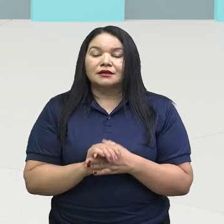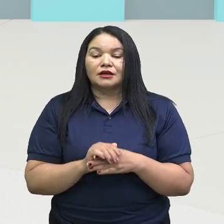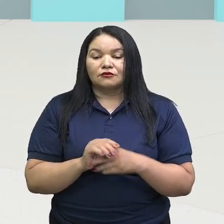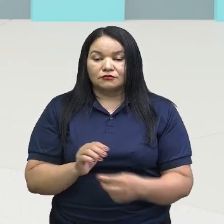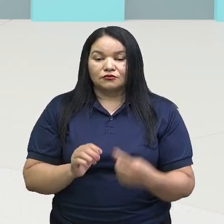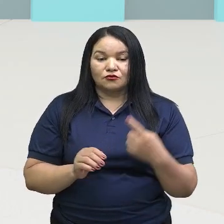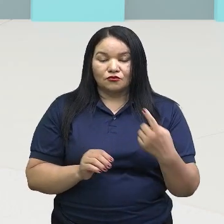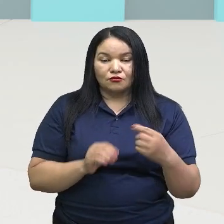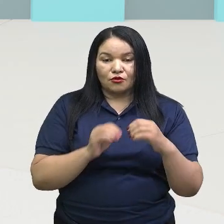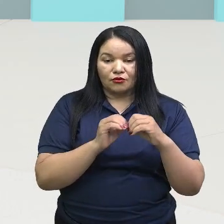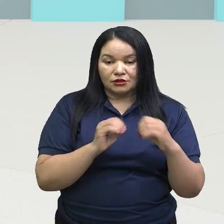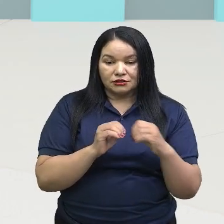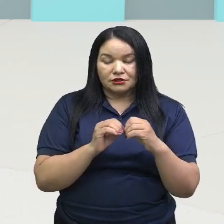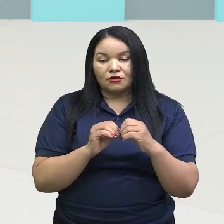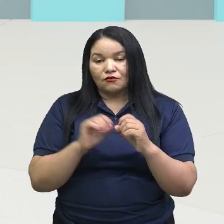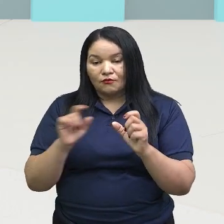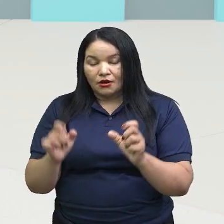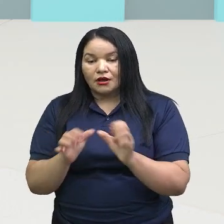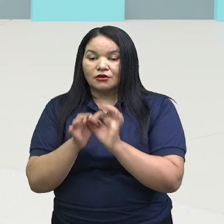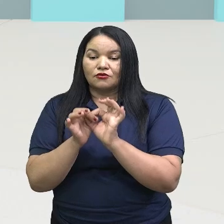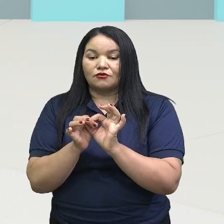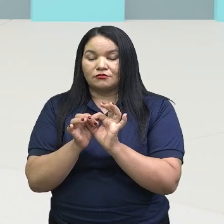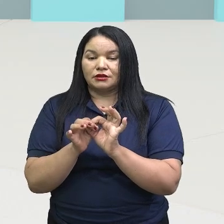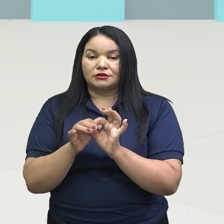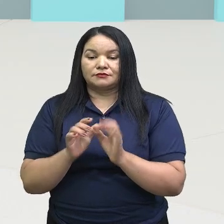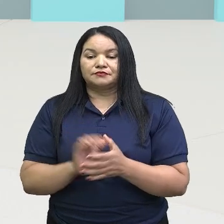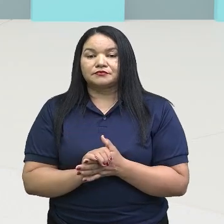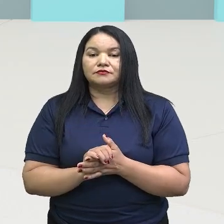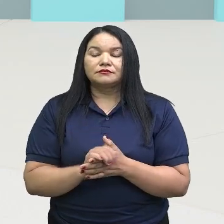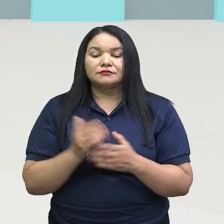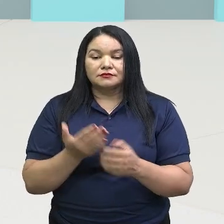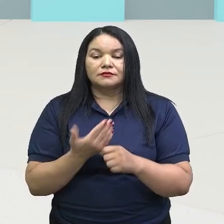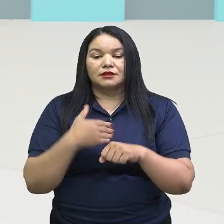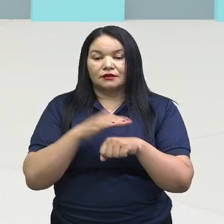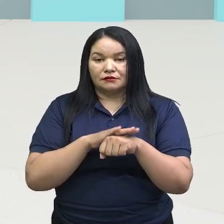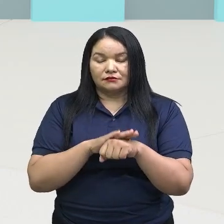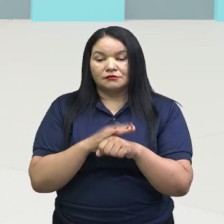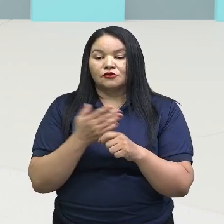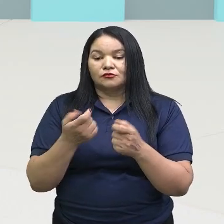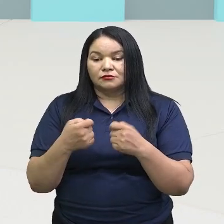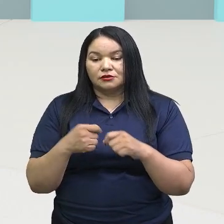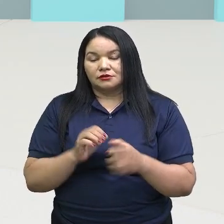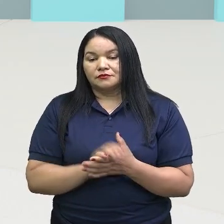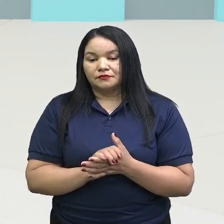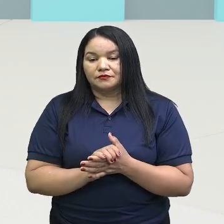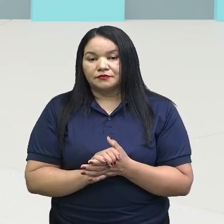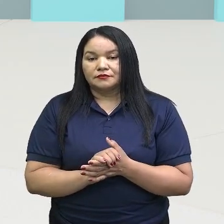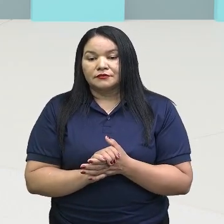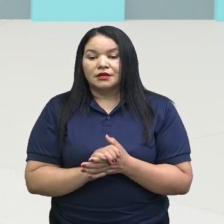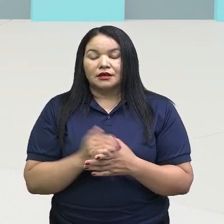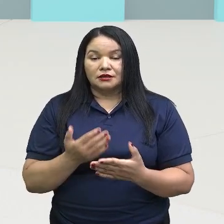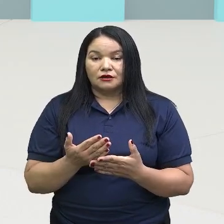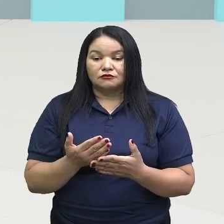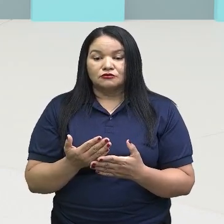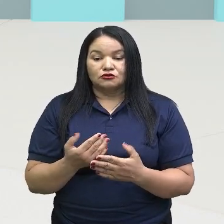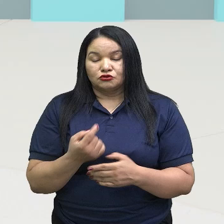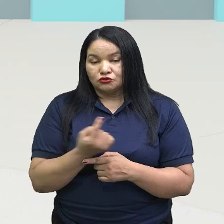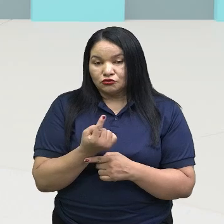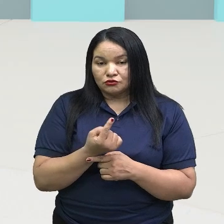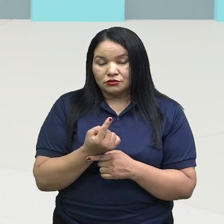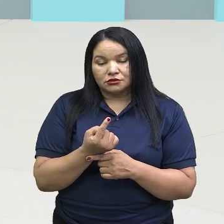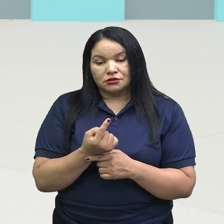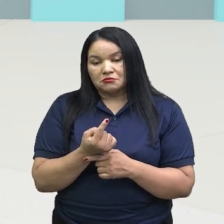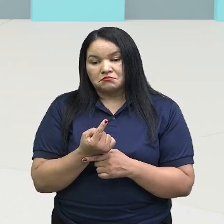completa a outra oração. Então, por esses dois motivos, oração subordinada. Em resumo, é porque ela sozinha não tem sentido,